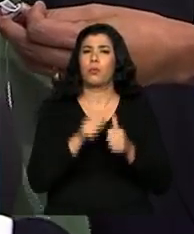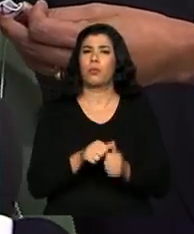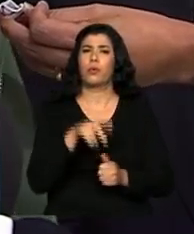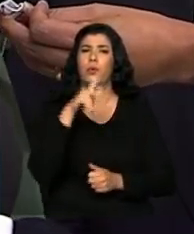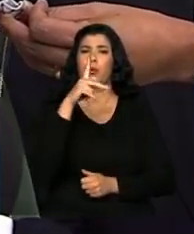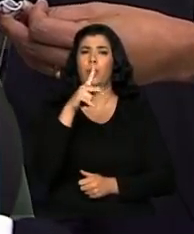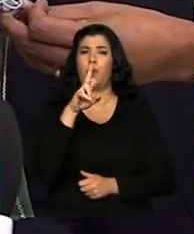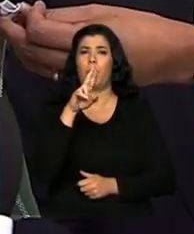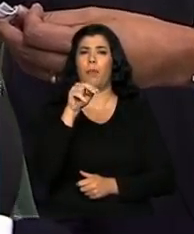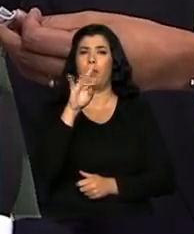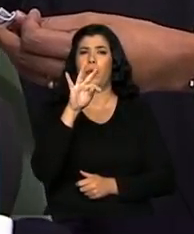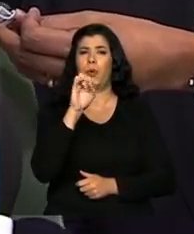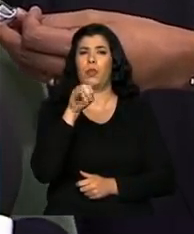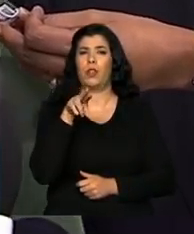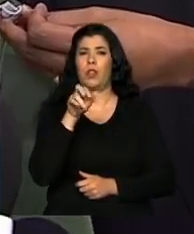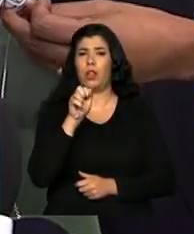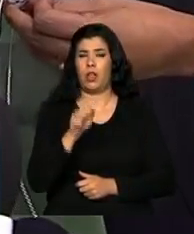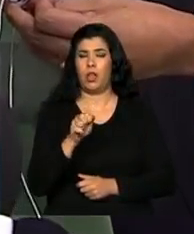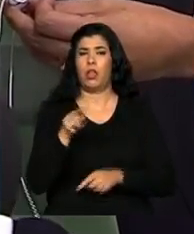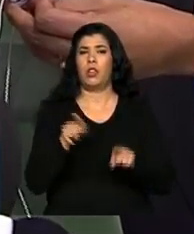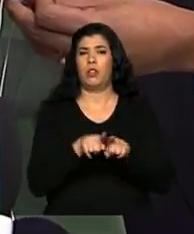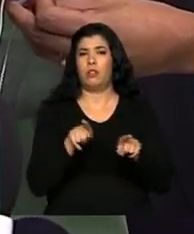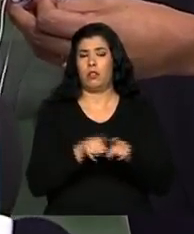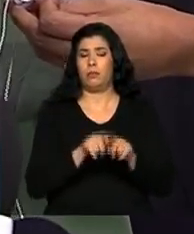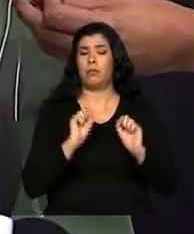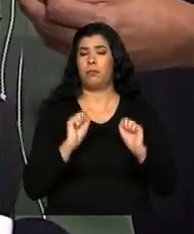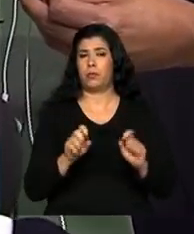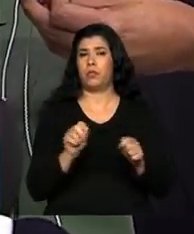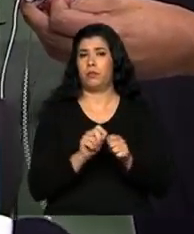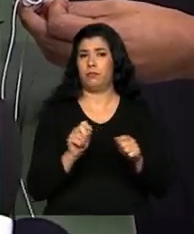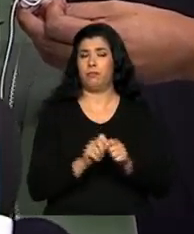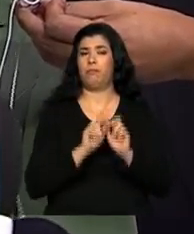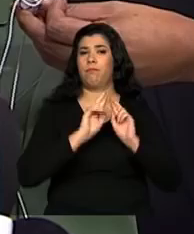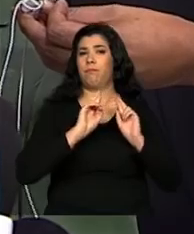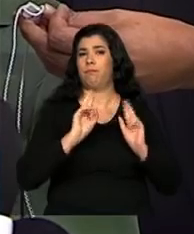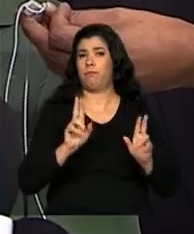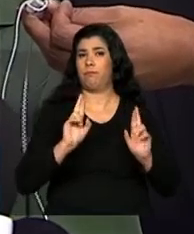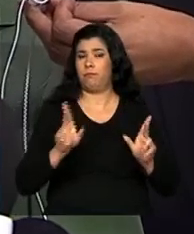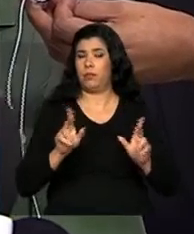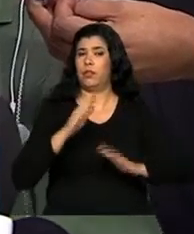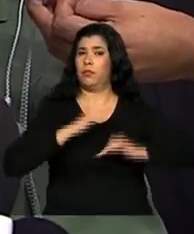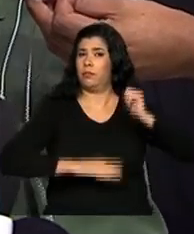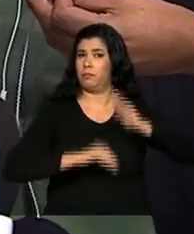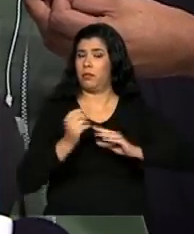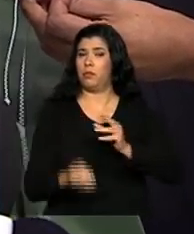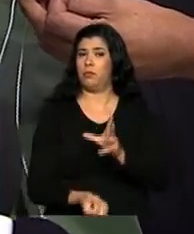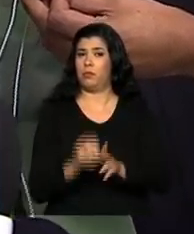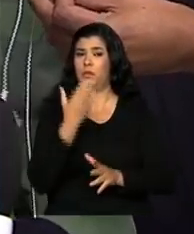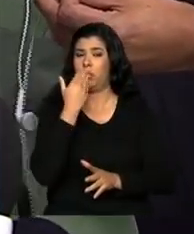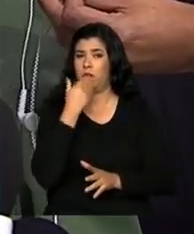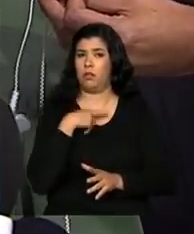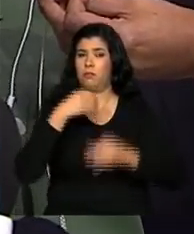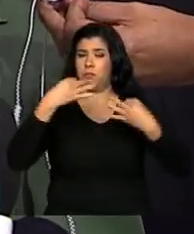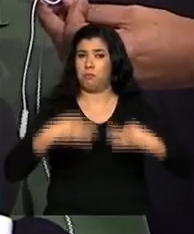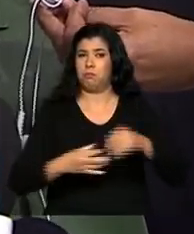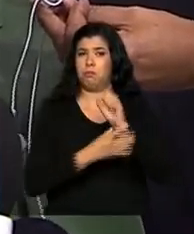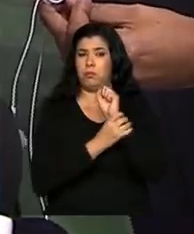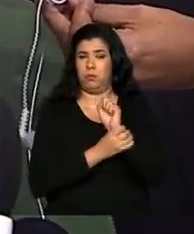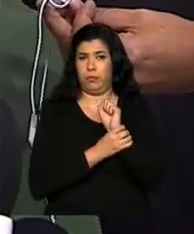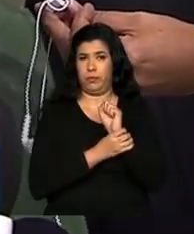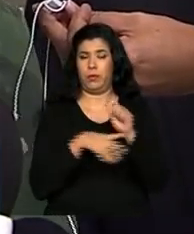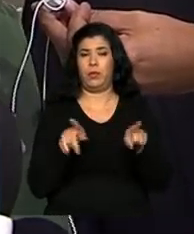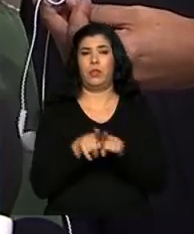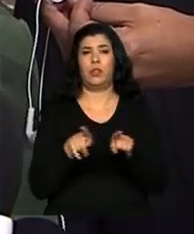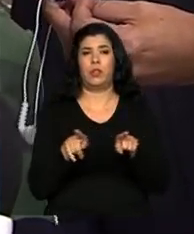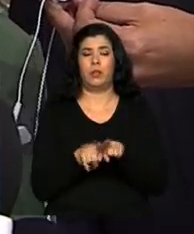mundo, somos capazes também de fazer de forma sustentável essa produção. Além